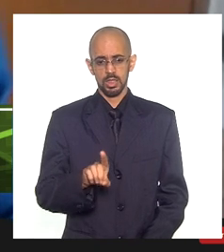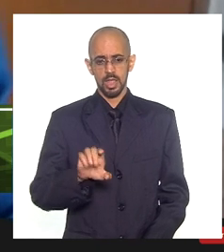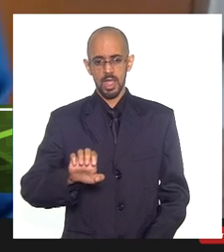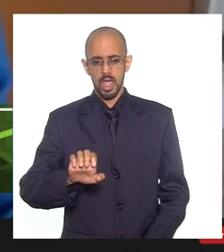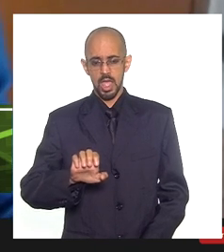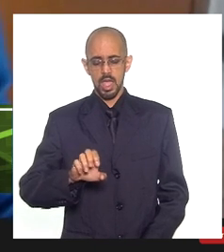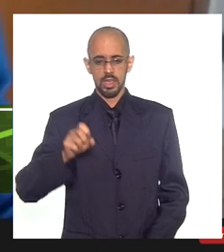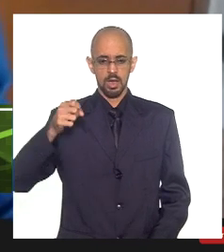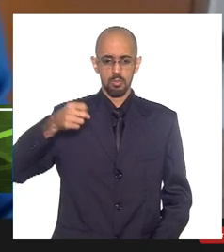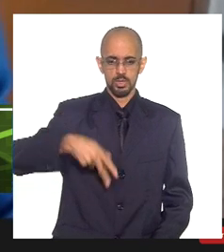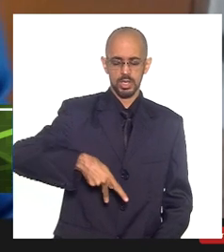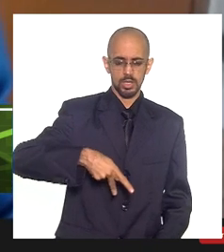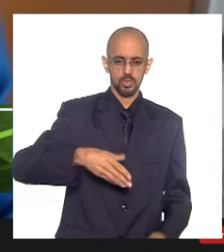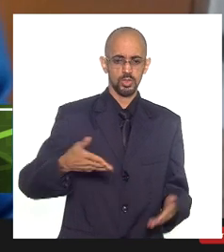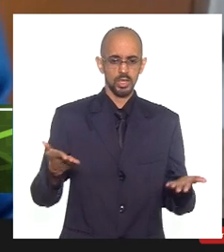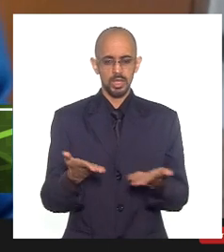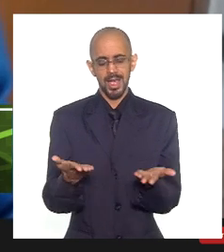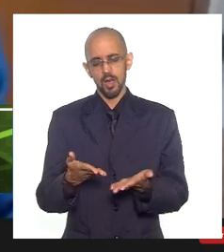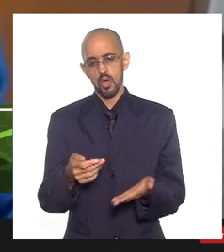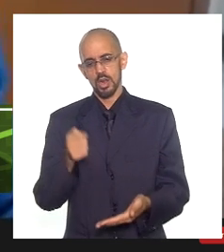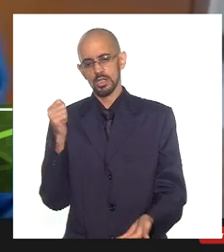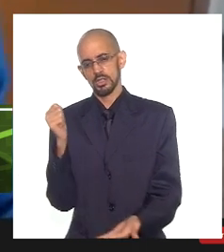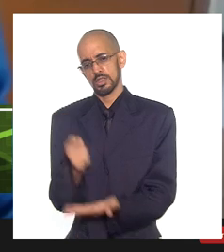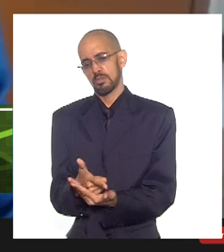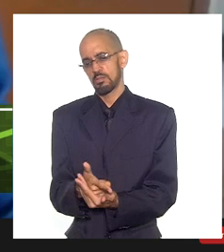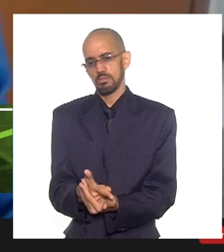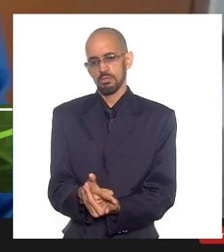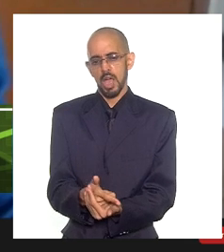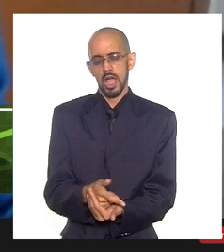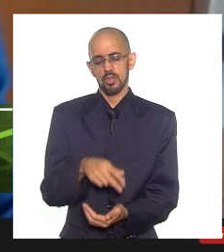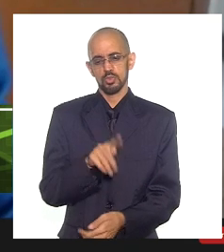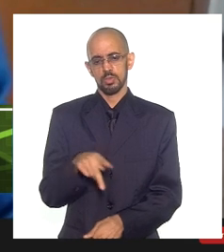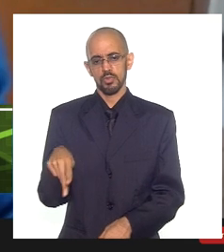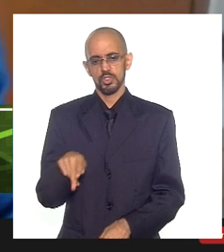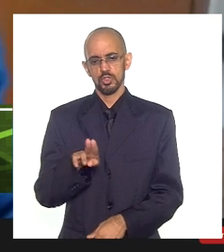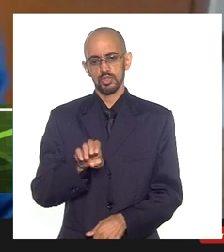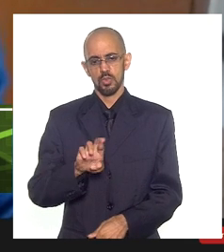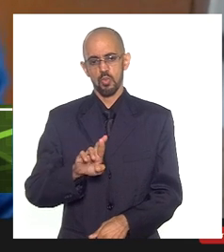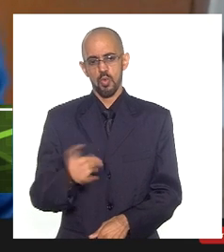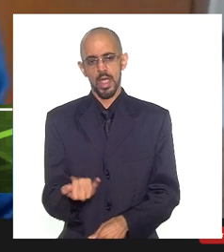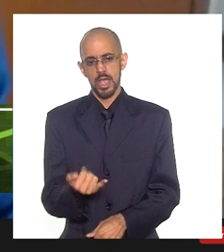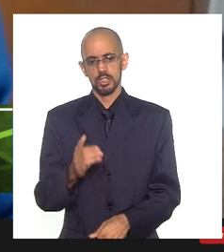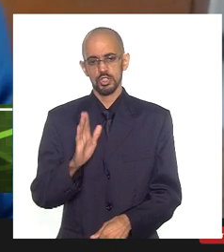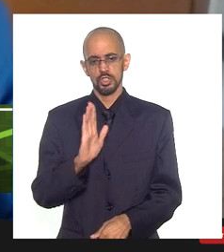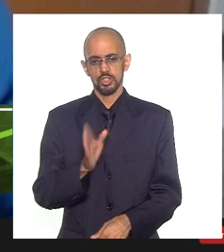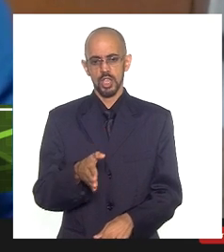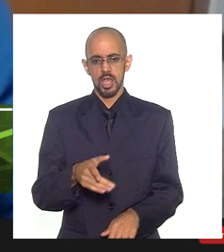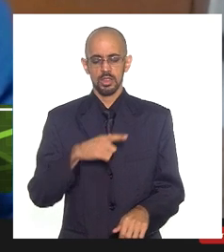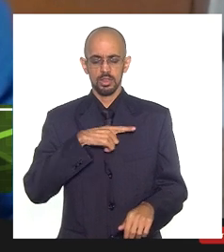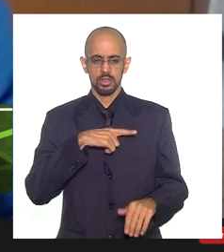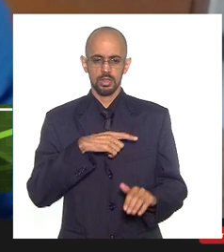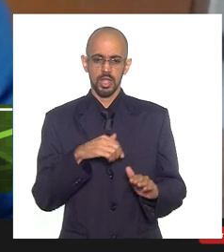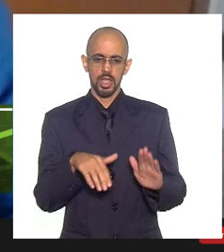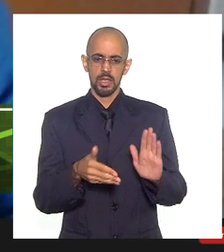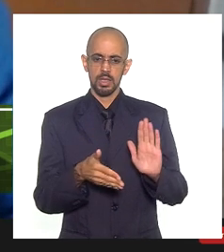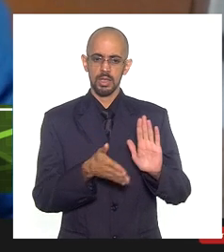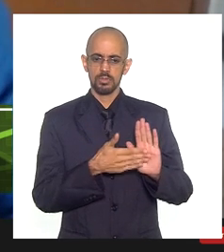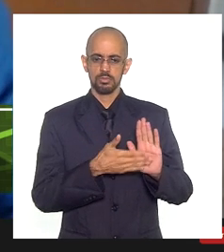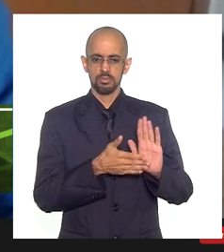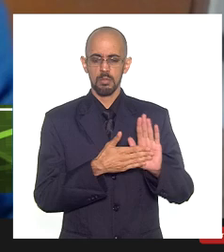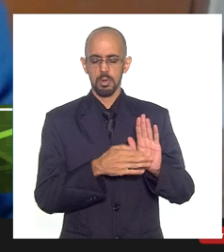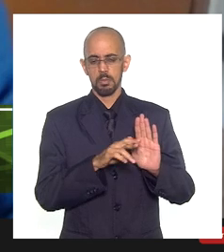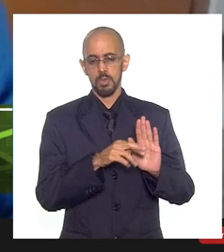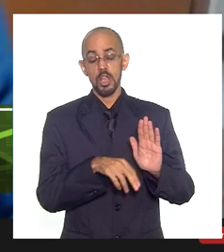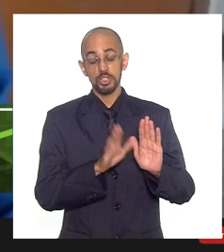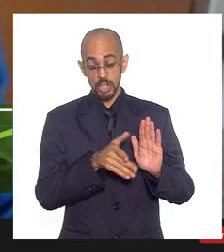que finalmente está sendo pago aos professores da UERJ como previsto em lei já há bastante tempo. existe